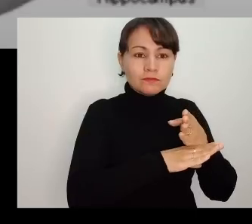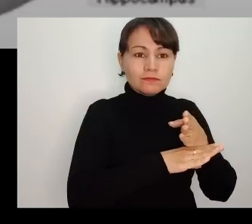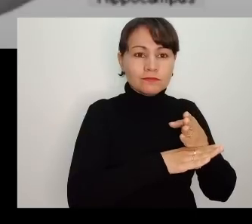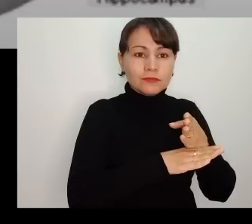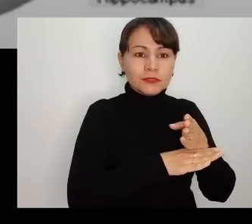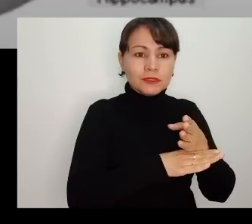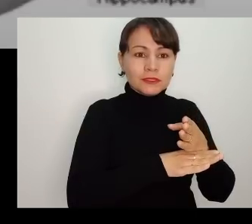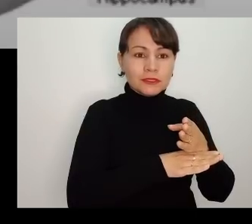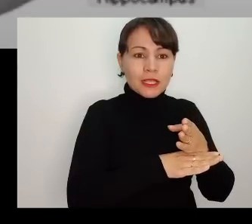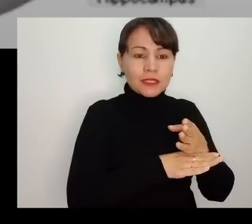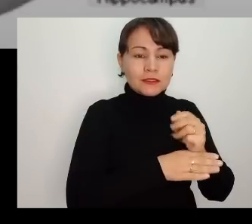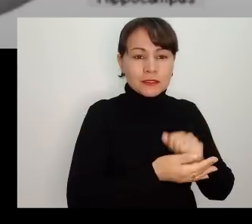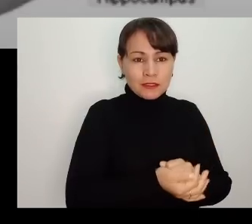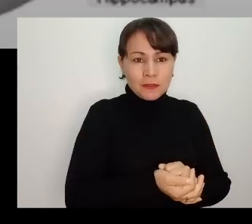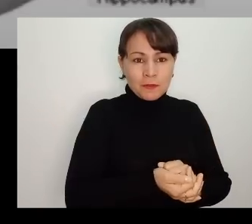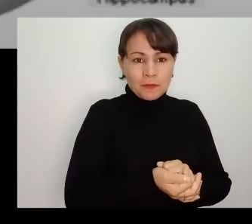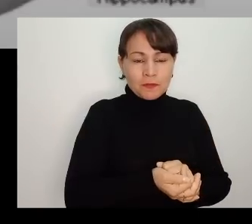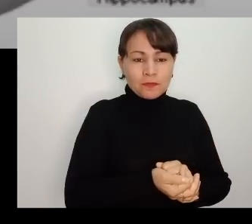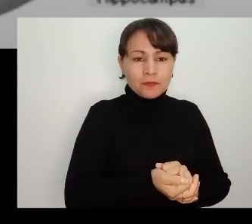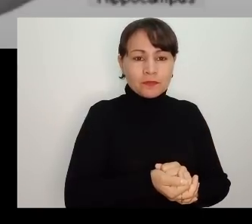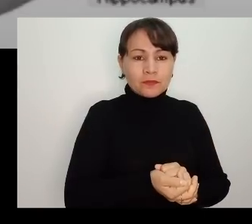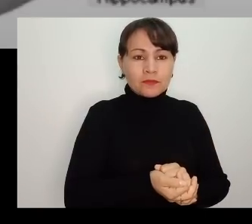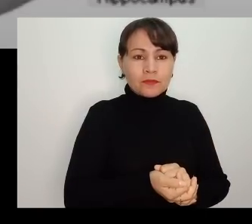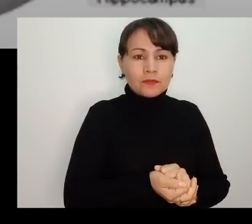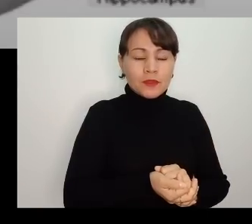passa pelo giro do cíngulo,